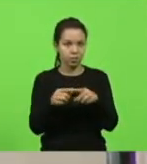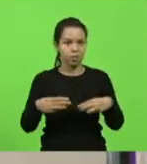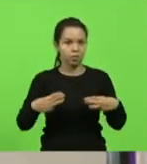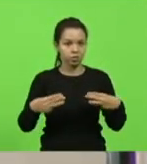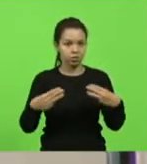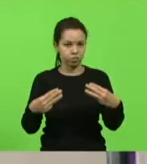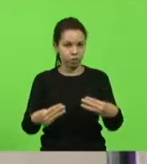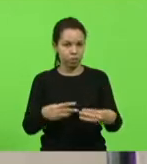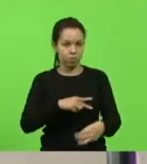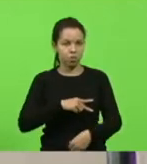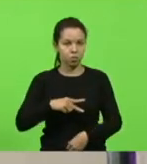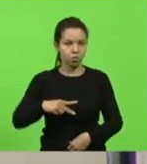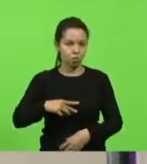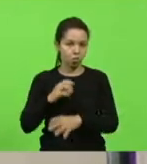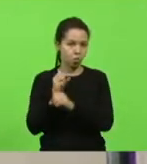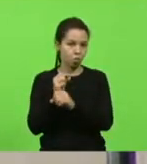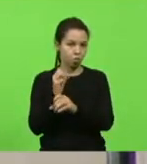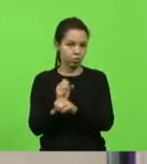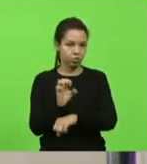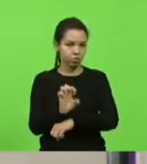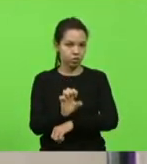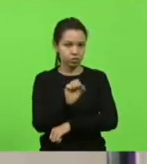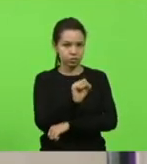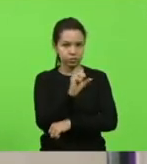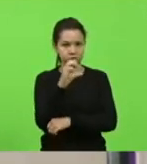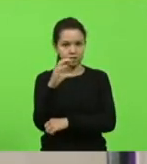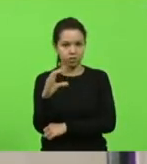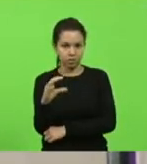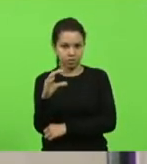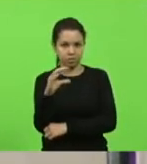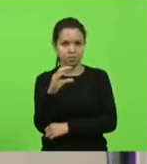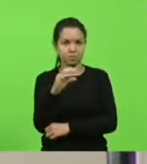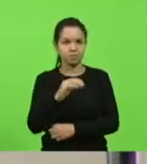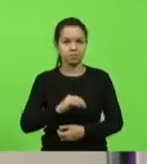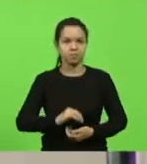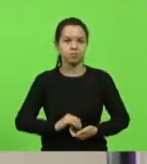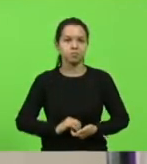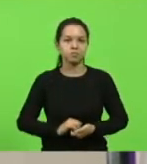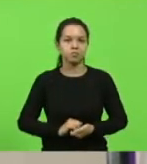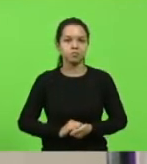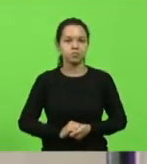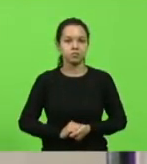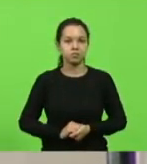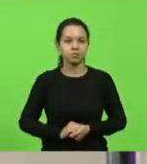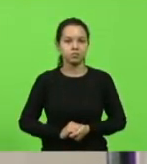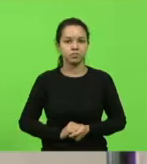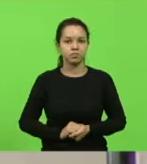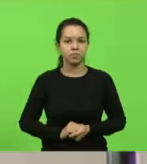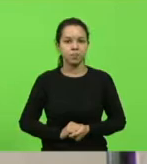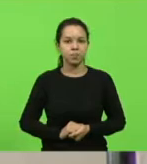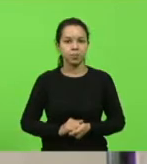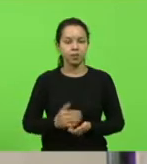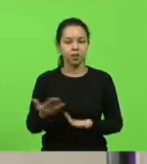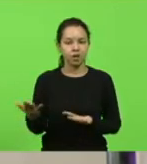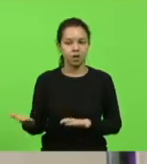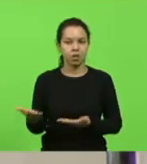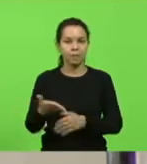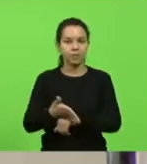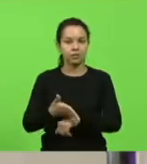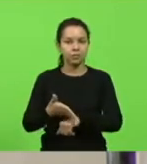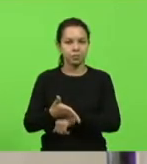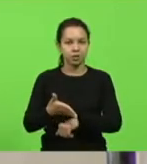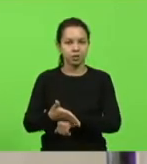de Contas do Estado de Santa Catarina e para que entre seus participantes possam